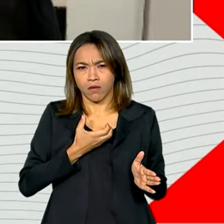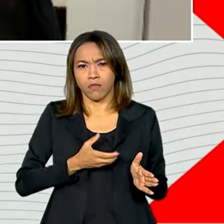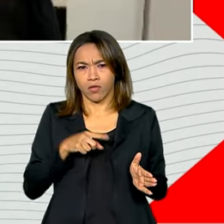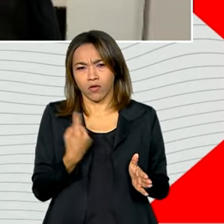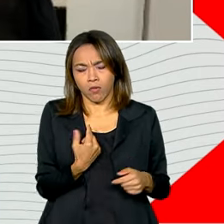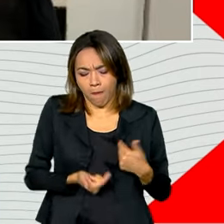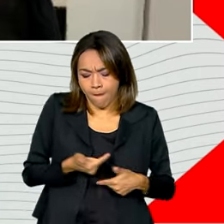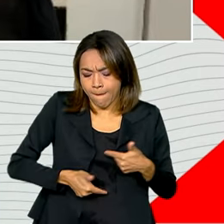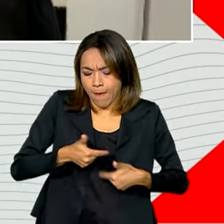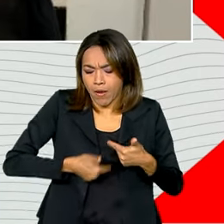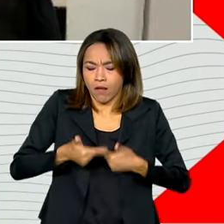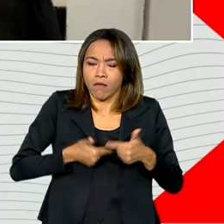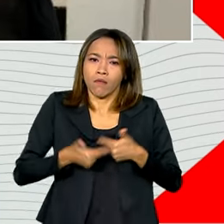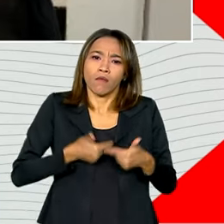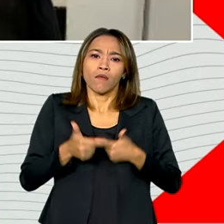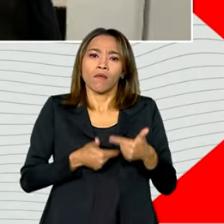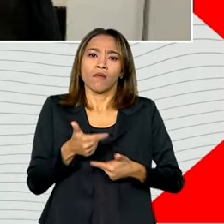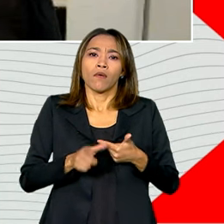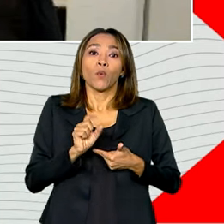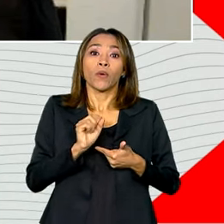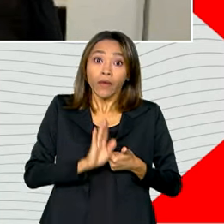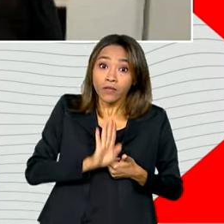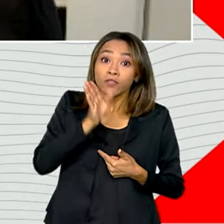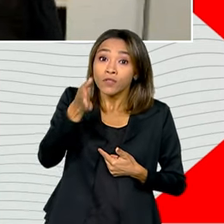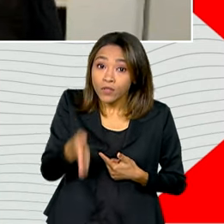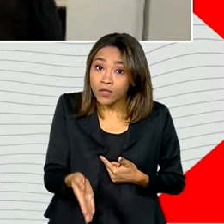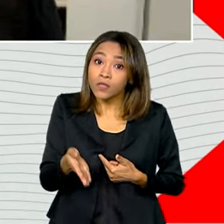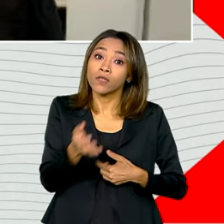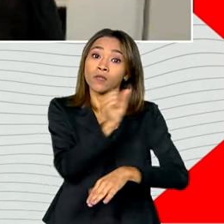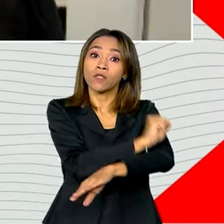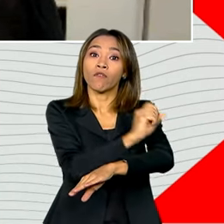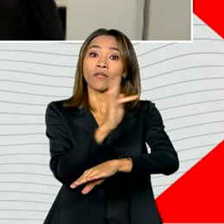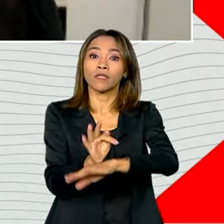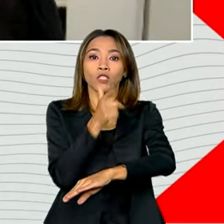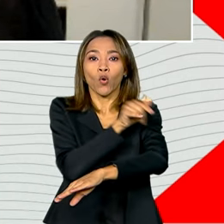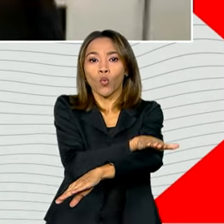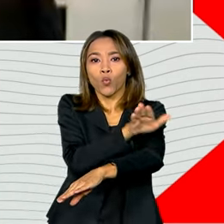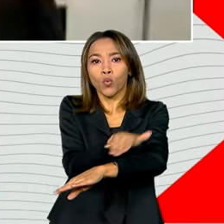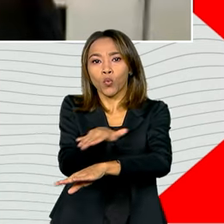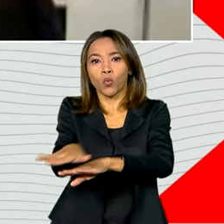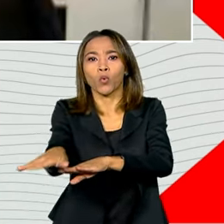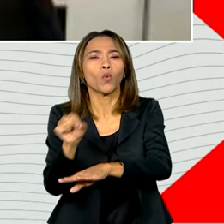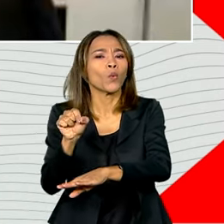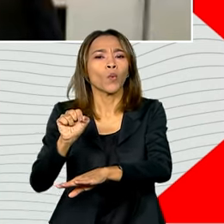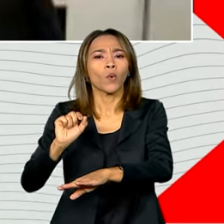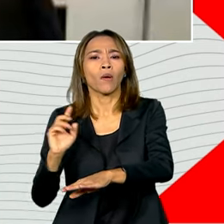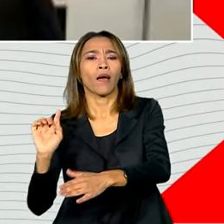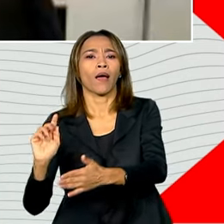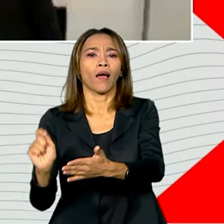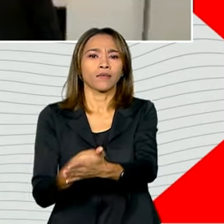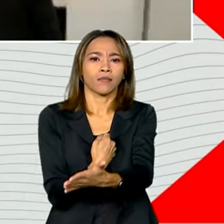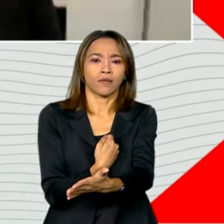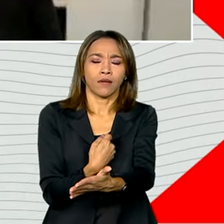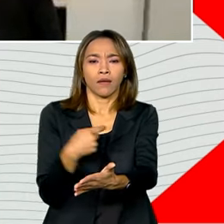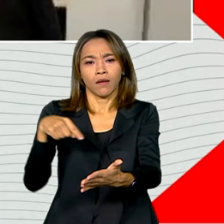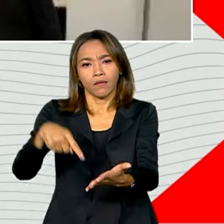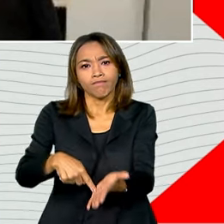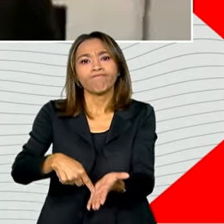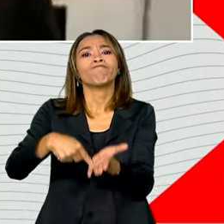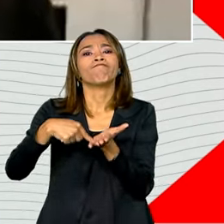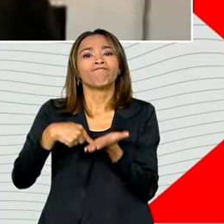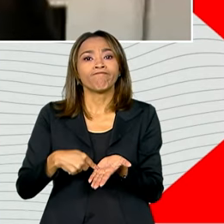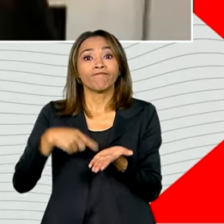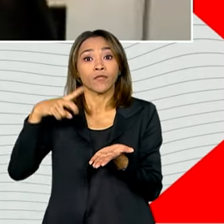isso, estar aí no São Francisco, na região do São Francisco, para assinar esses termos de cessão